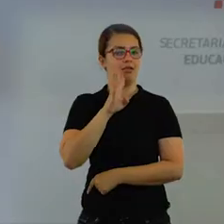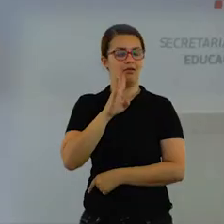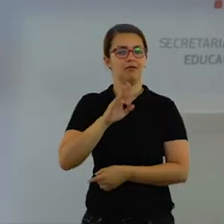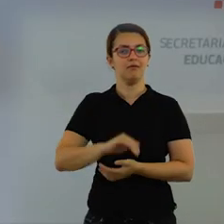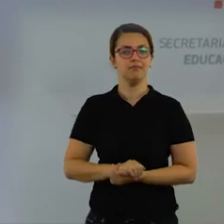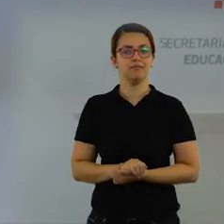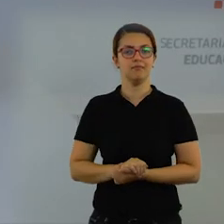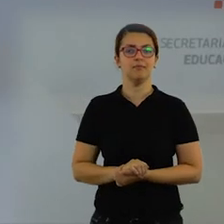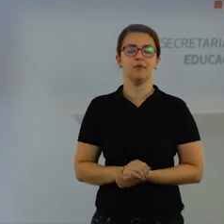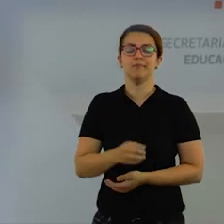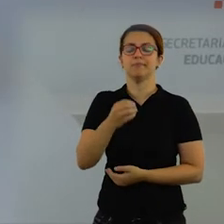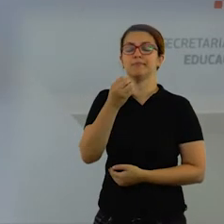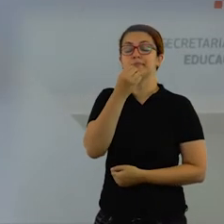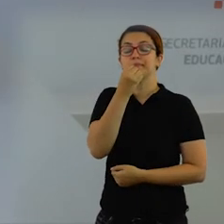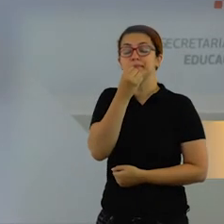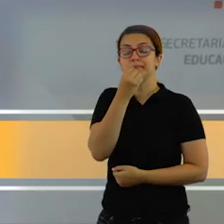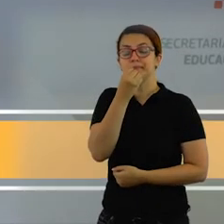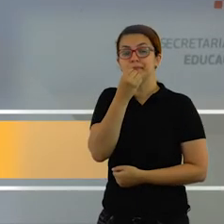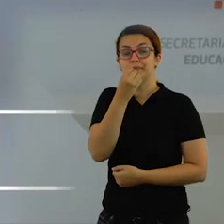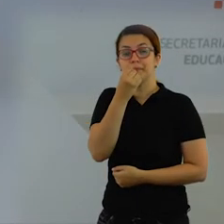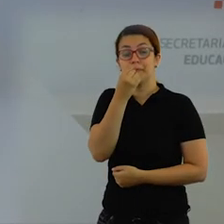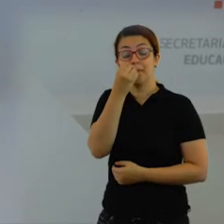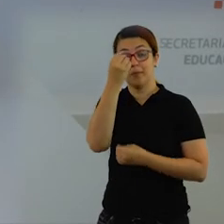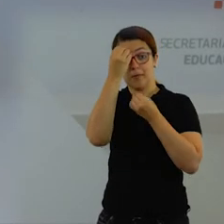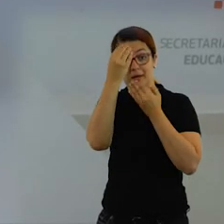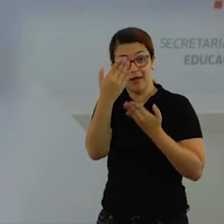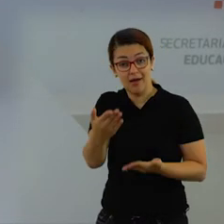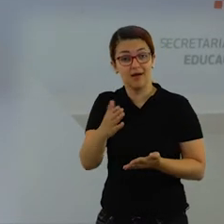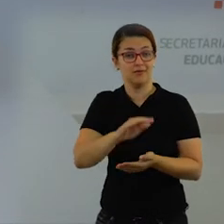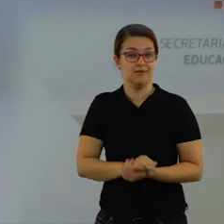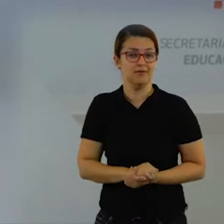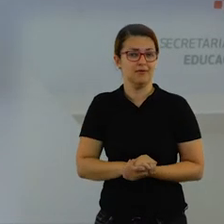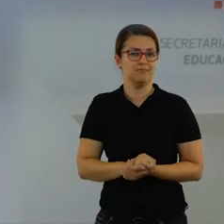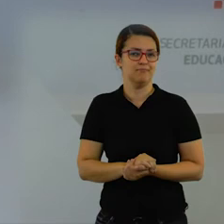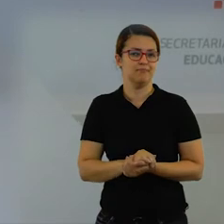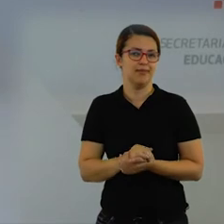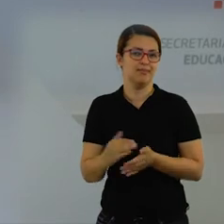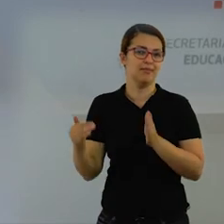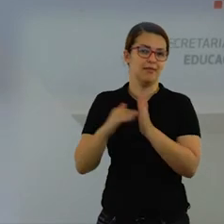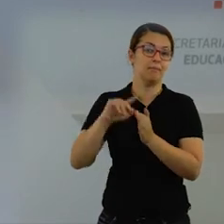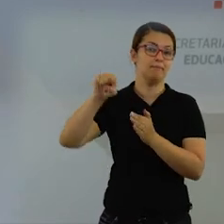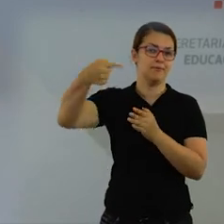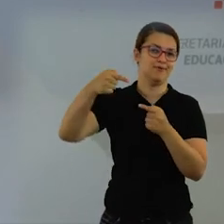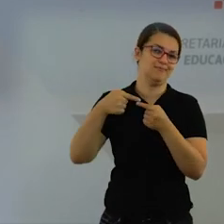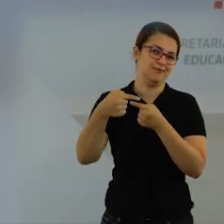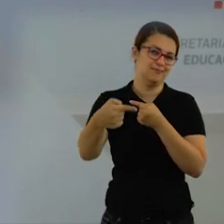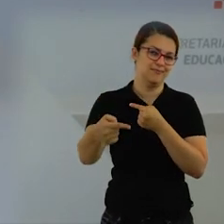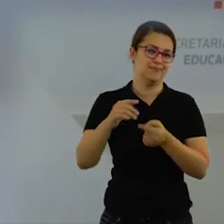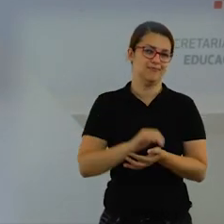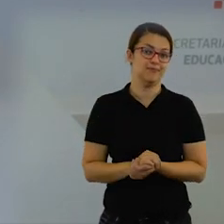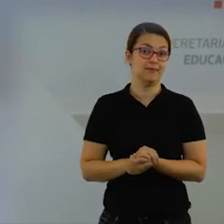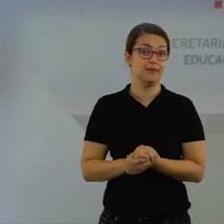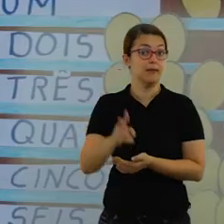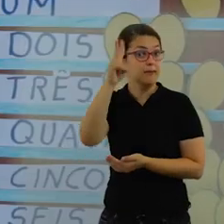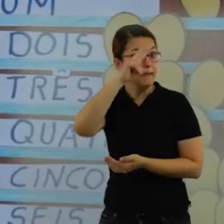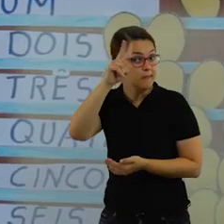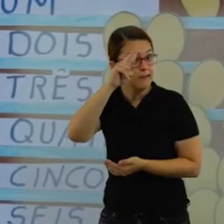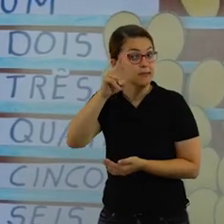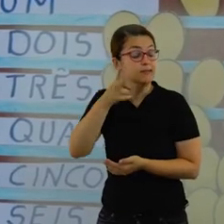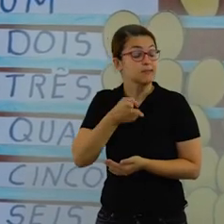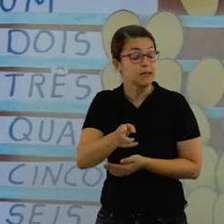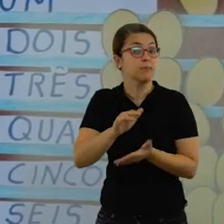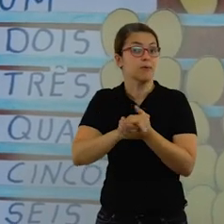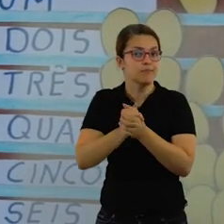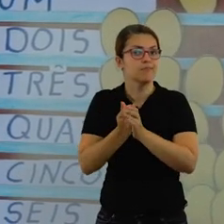tá? Que vai ser muito legal. Gente, muito obrigada. Até a próxima semana. Não